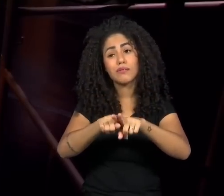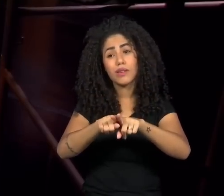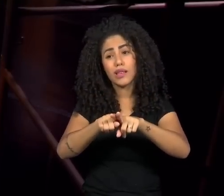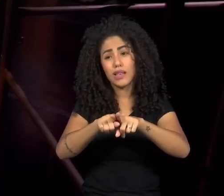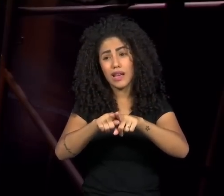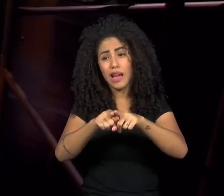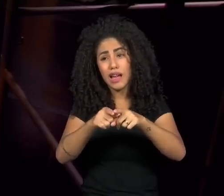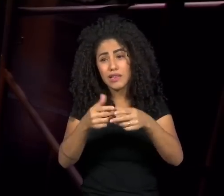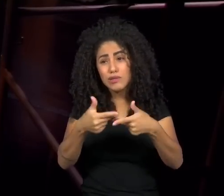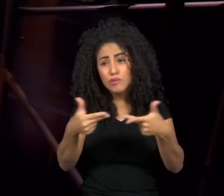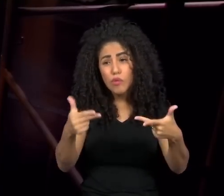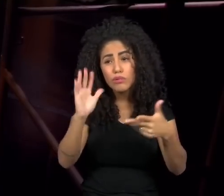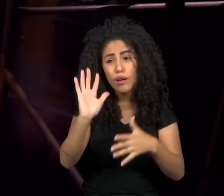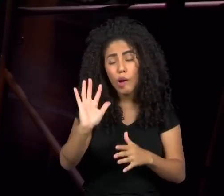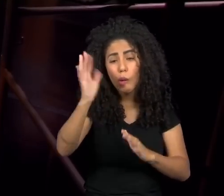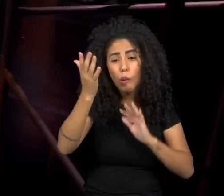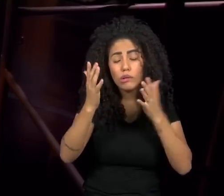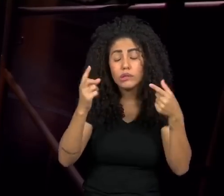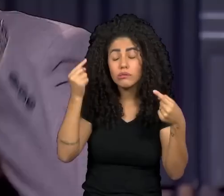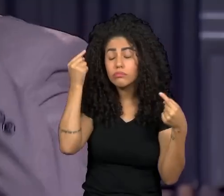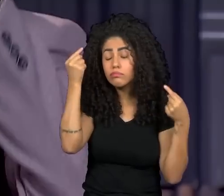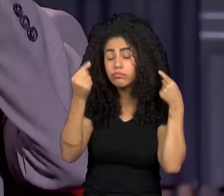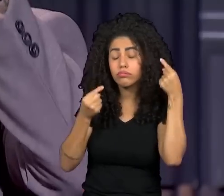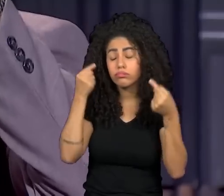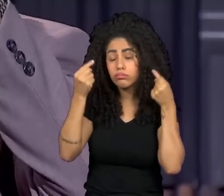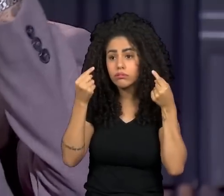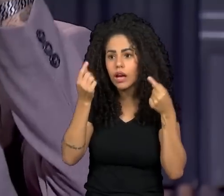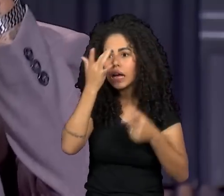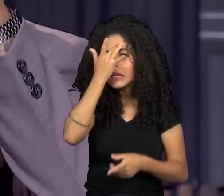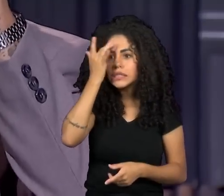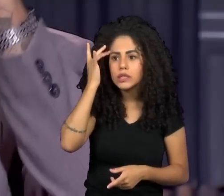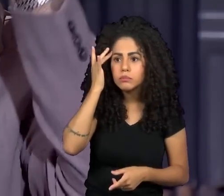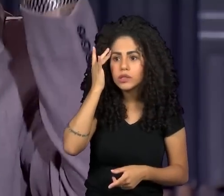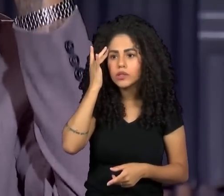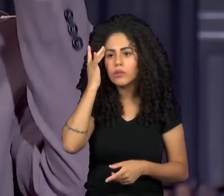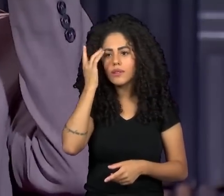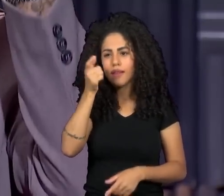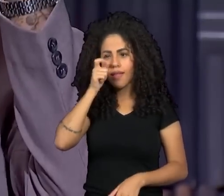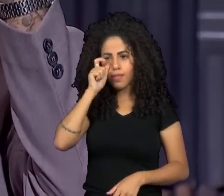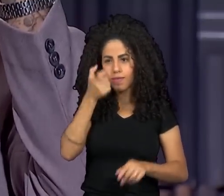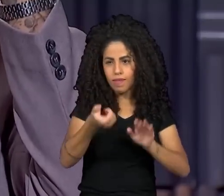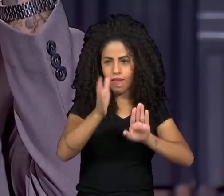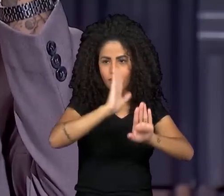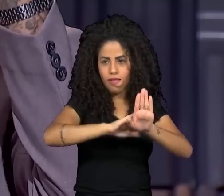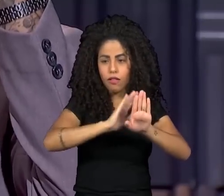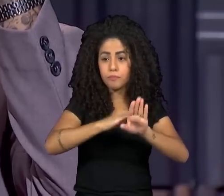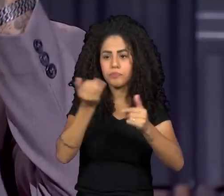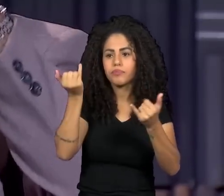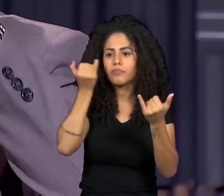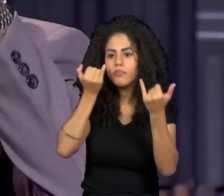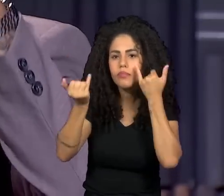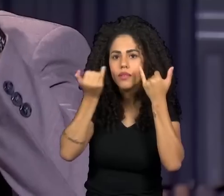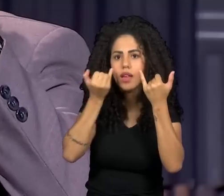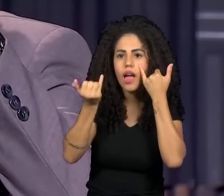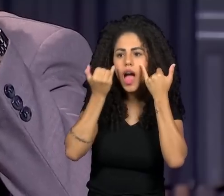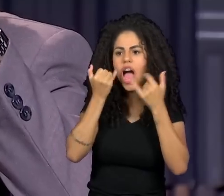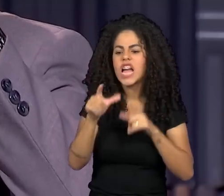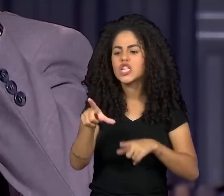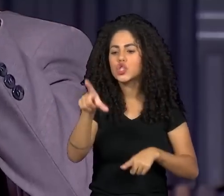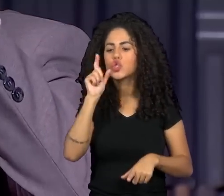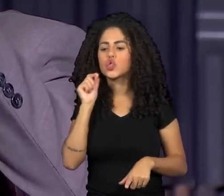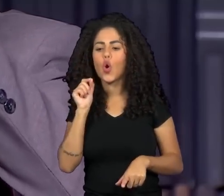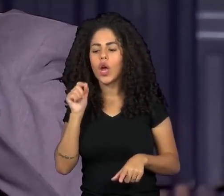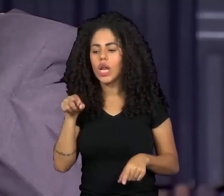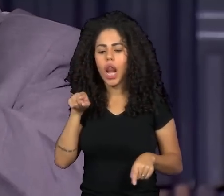loucura acontecendo, é muito importante ver isso. Pessoas se interessando por política, buscando conhecimento sobre, escolhendo seus